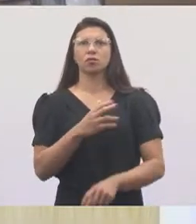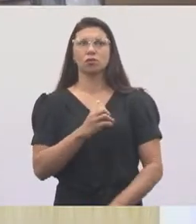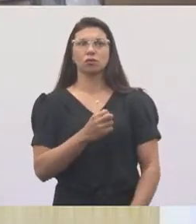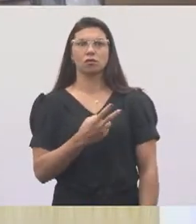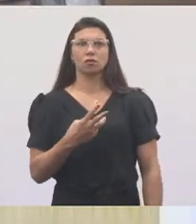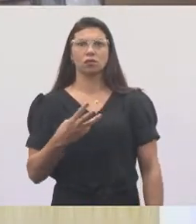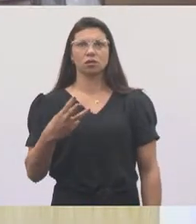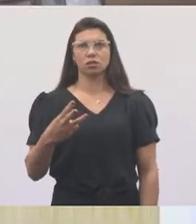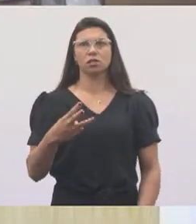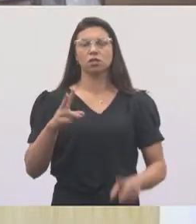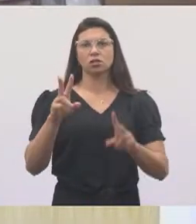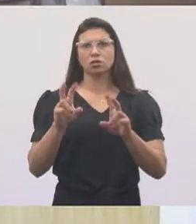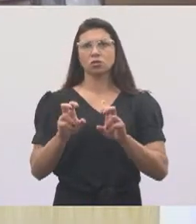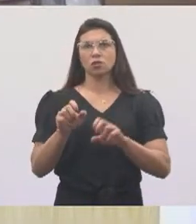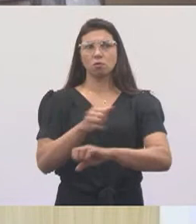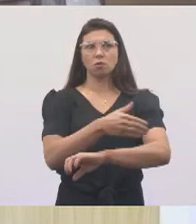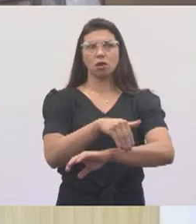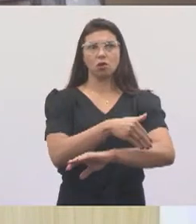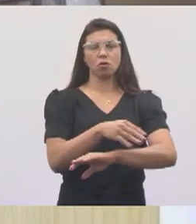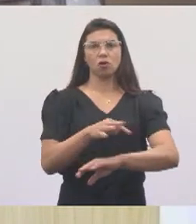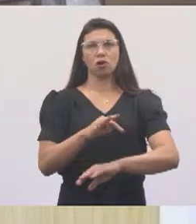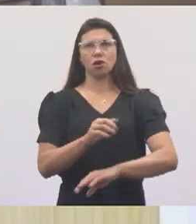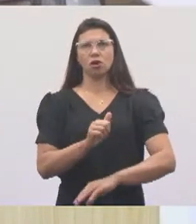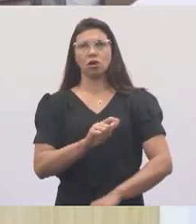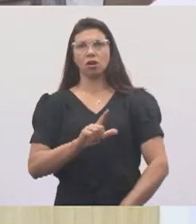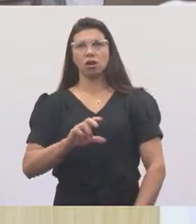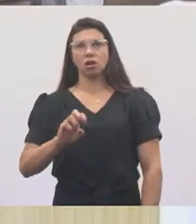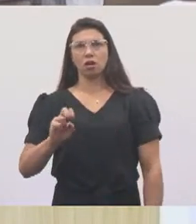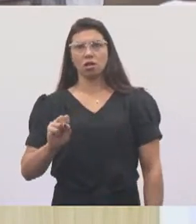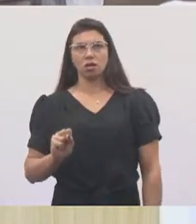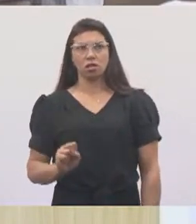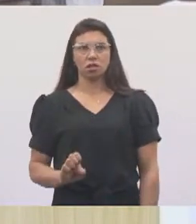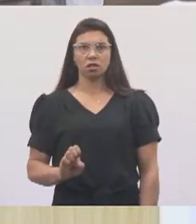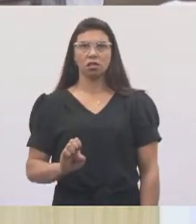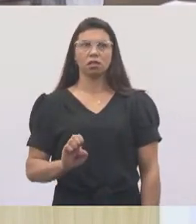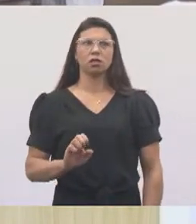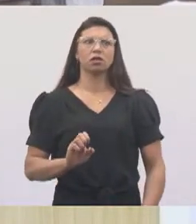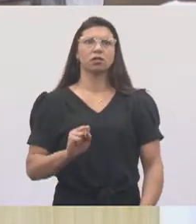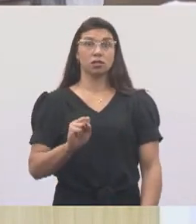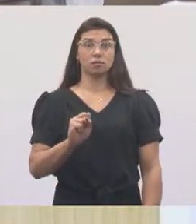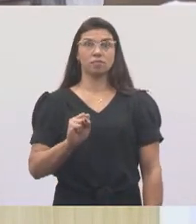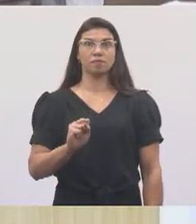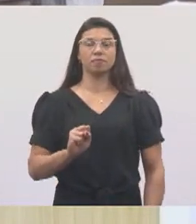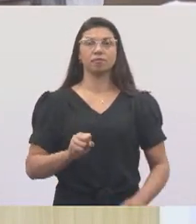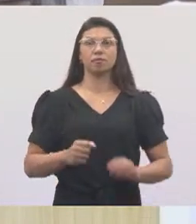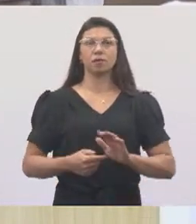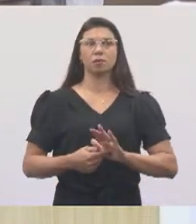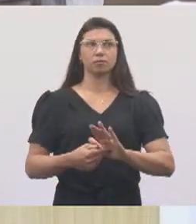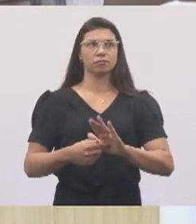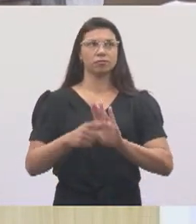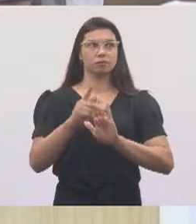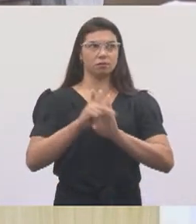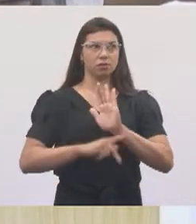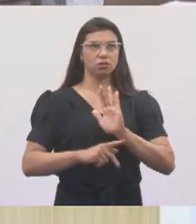sobre a denominação da rua Dr. Thales Prado Pinto. A apresentação do projeto.